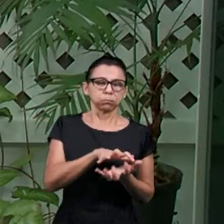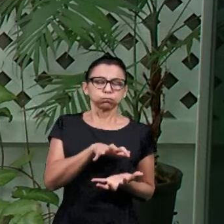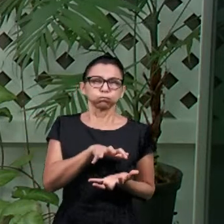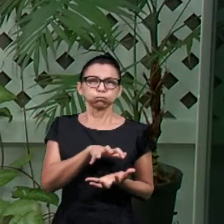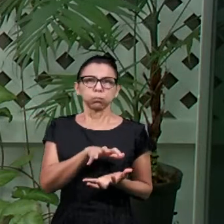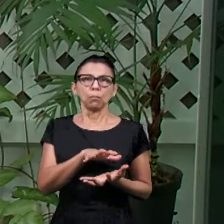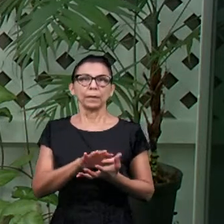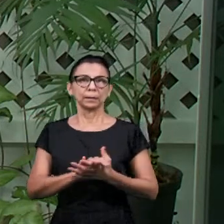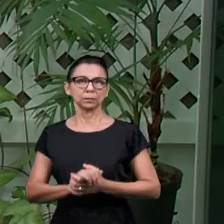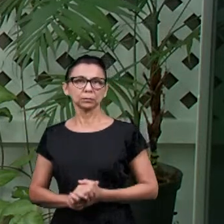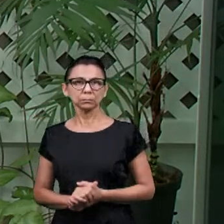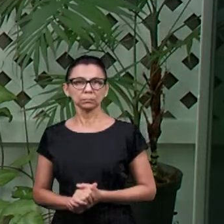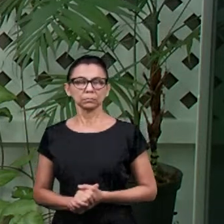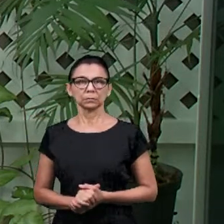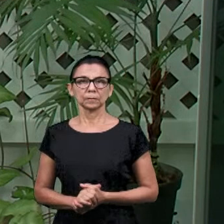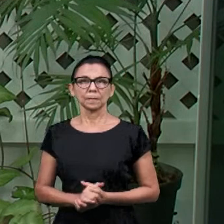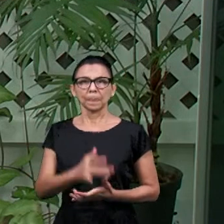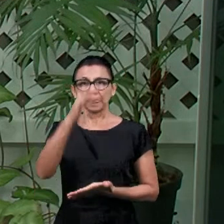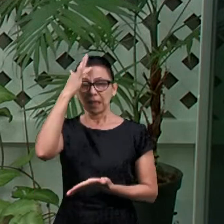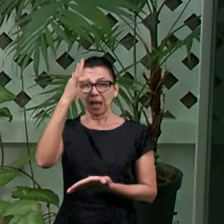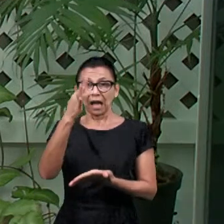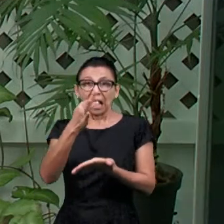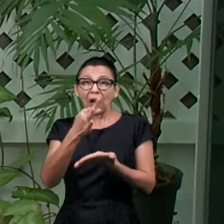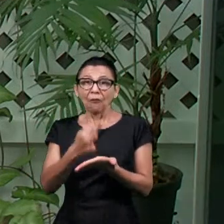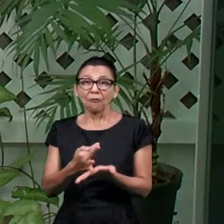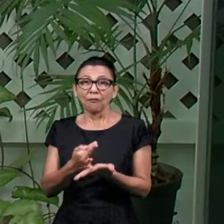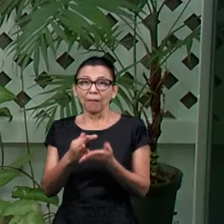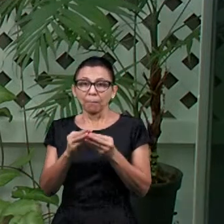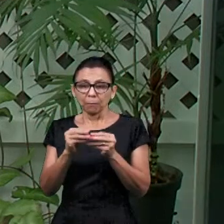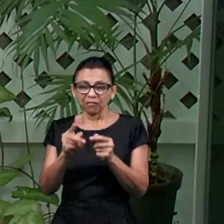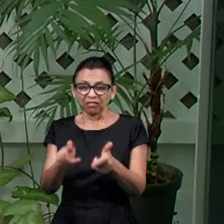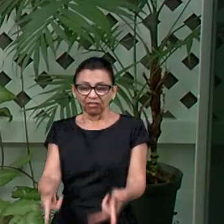fé, e a fé morre quando o homem